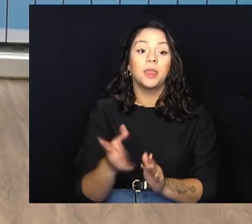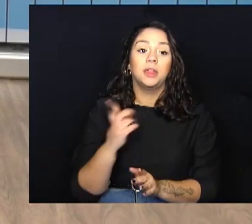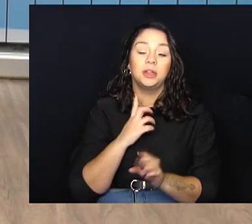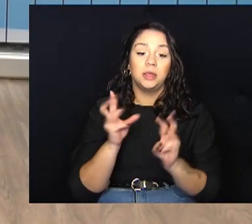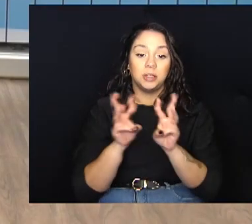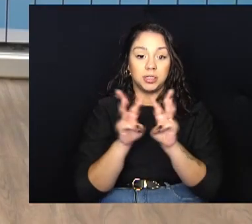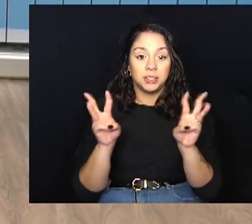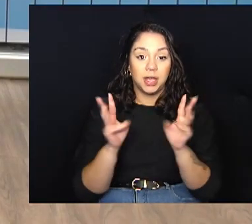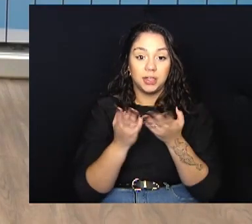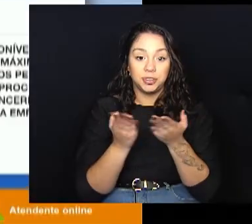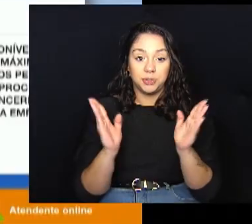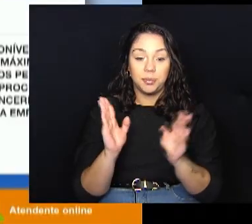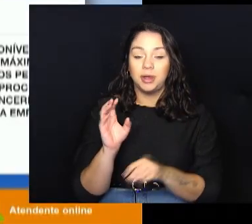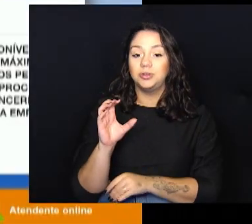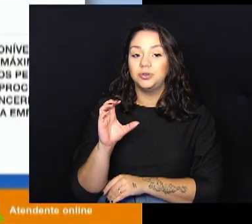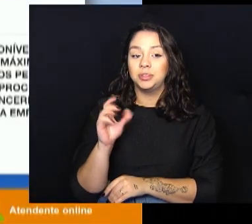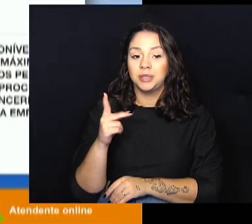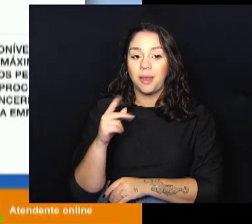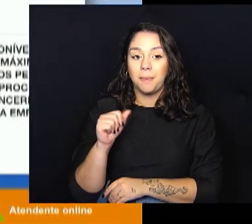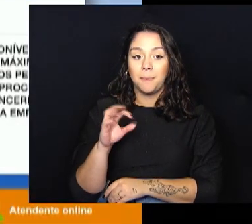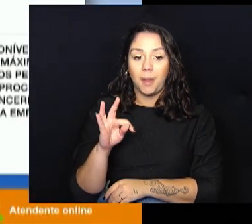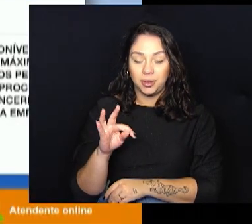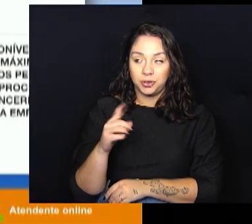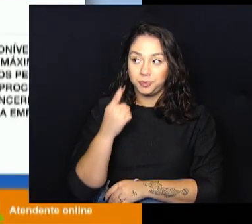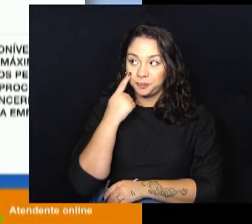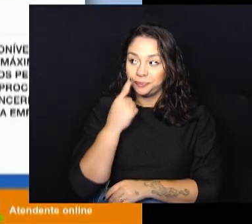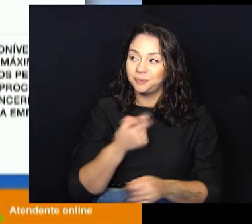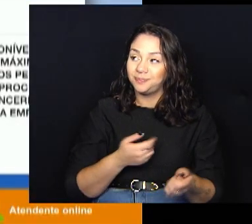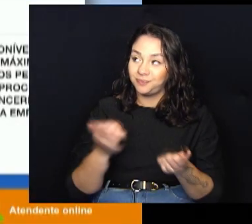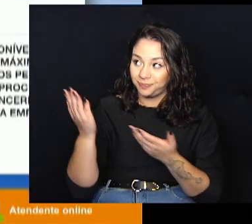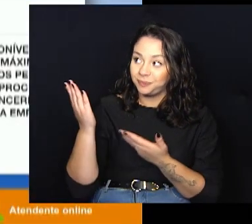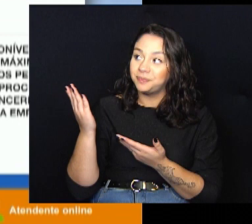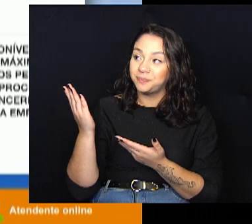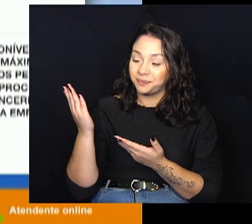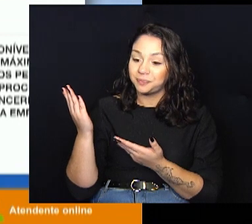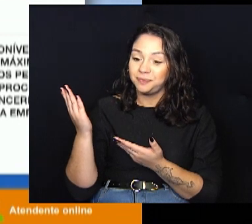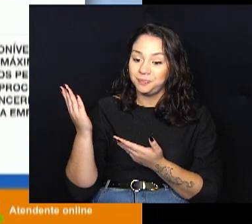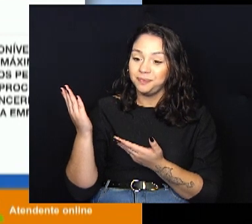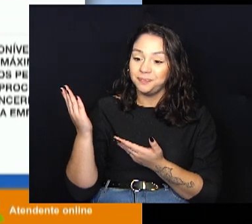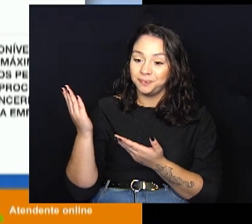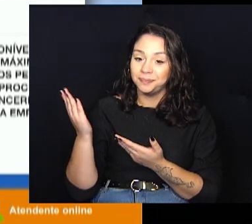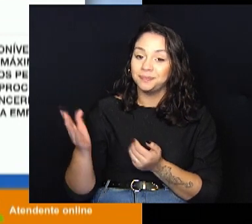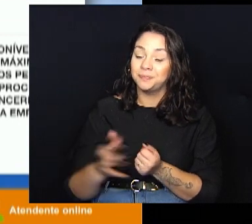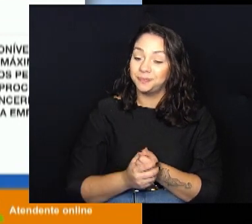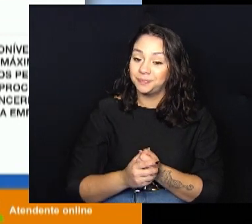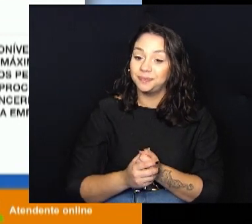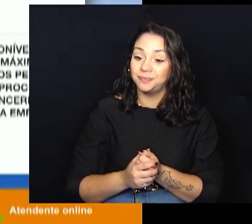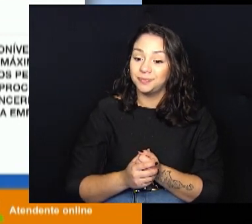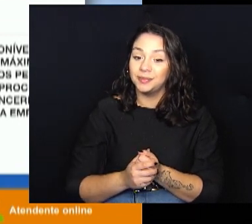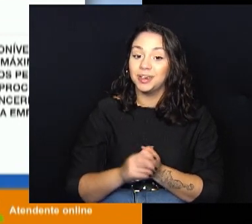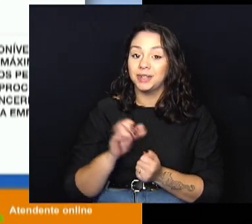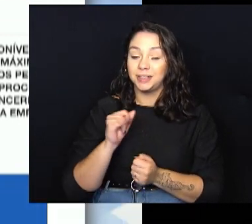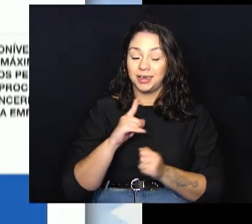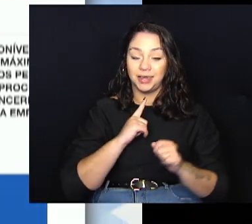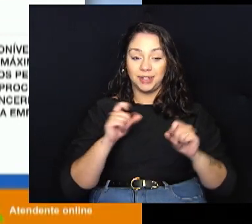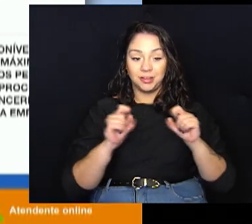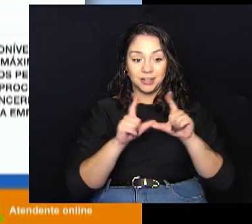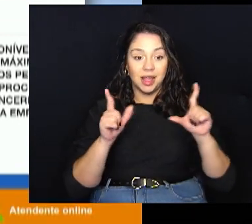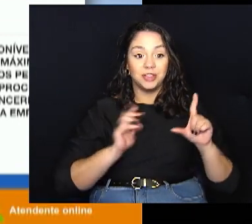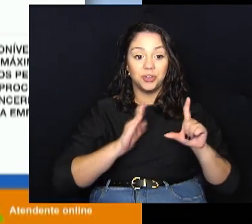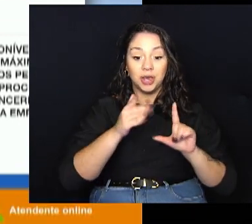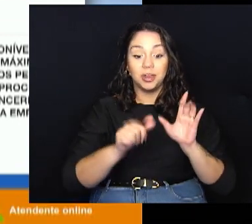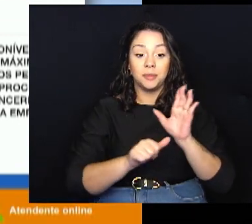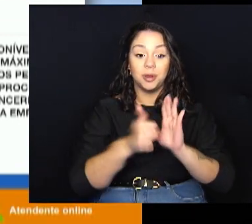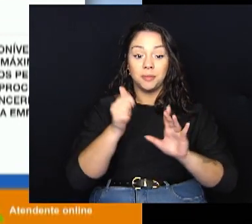na minha tela sepate ponto Campinas ponto sp.gov.br assim que você entra ó essa é a primeira